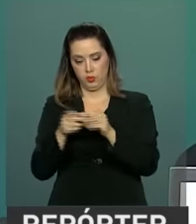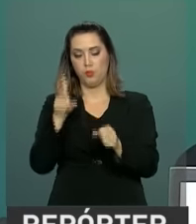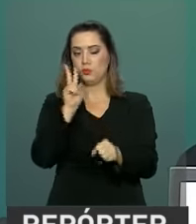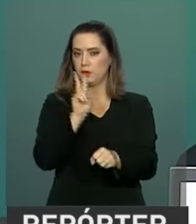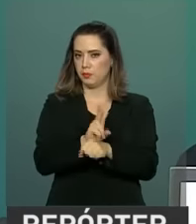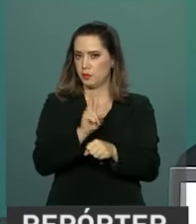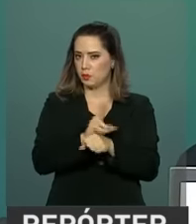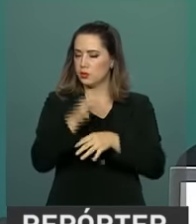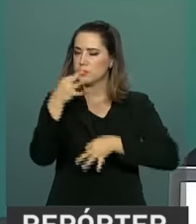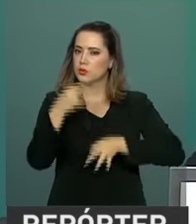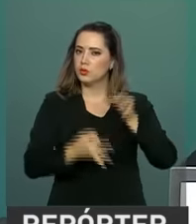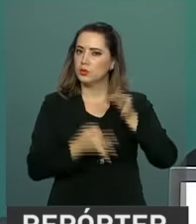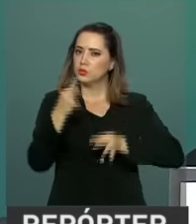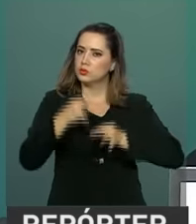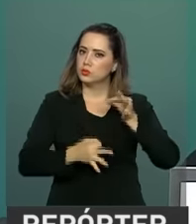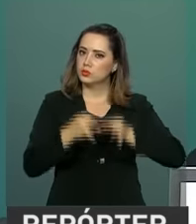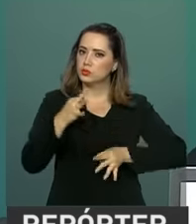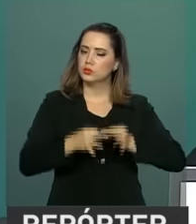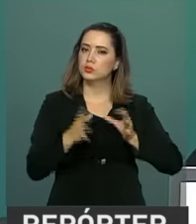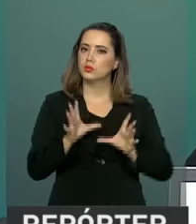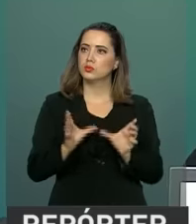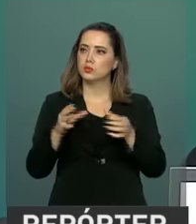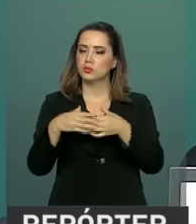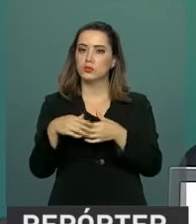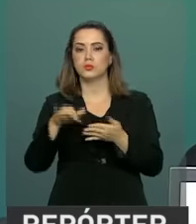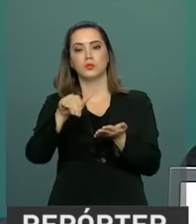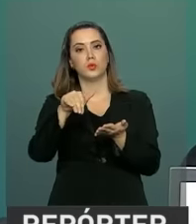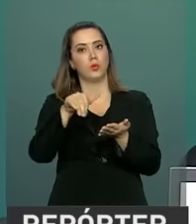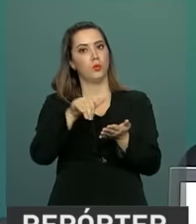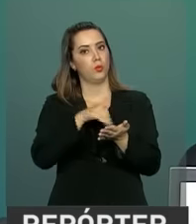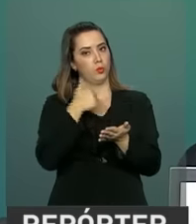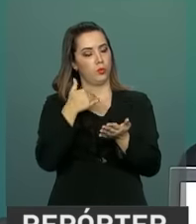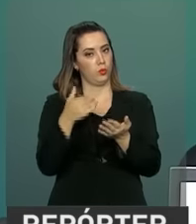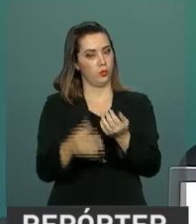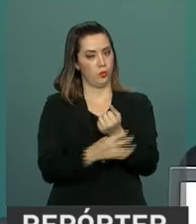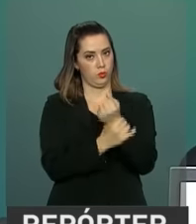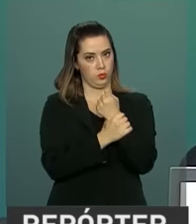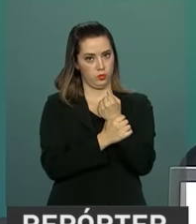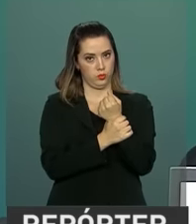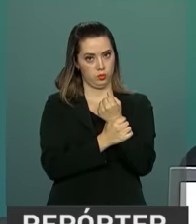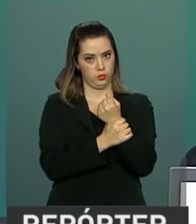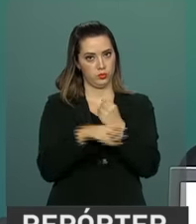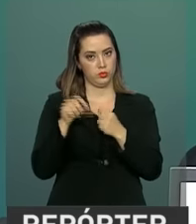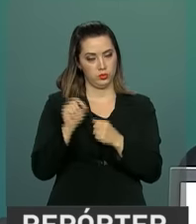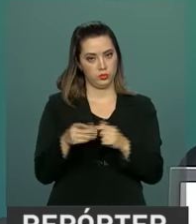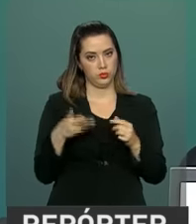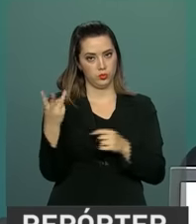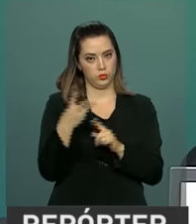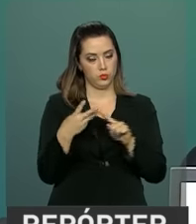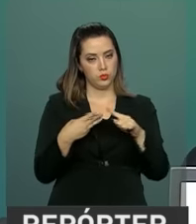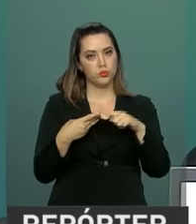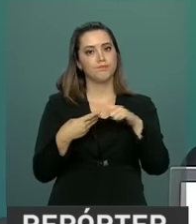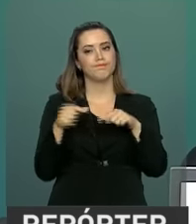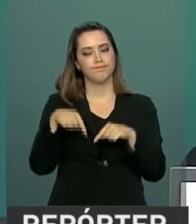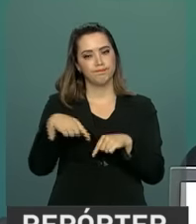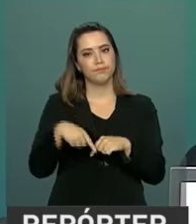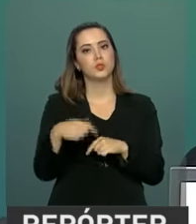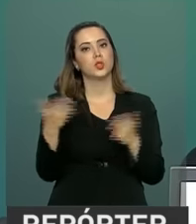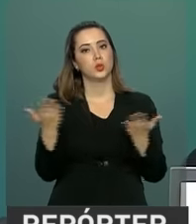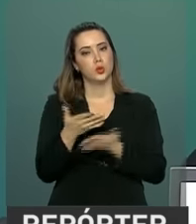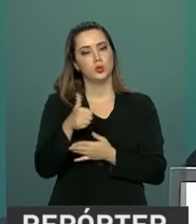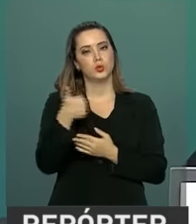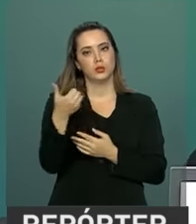Defesa, da Justiça e do Gabinete de Segurança Institucional, para participar de uma reunião às 16 horas aqui no Palácio do